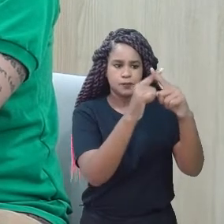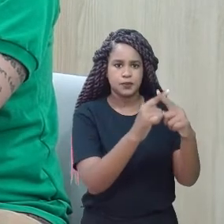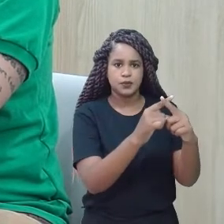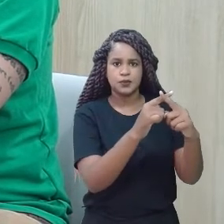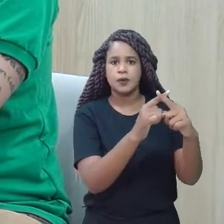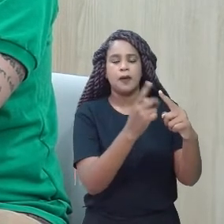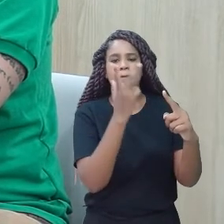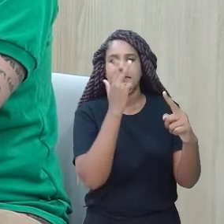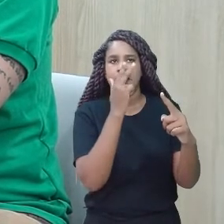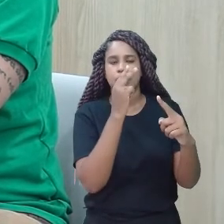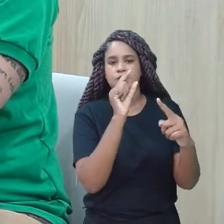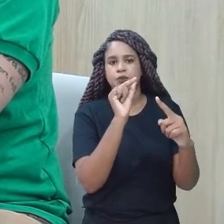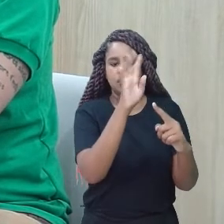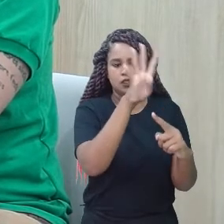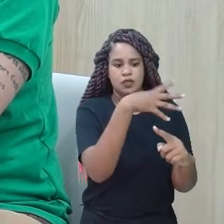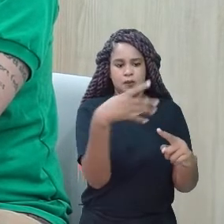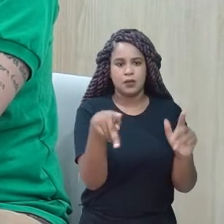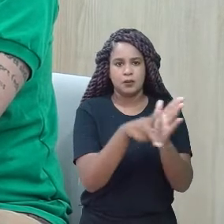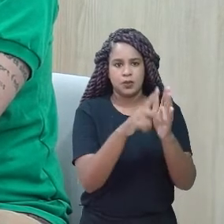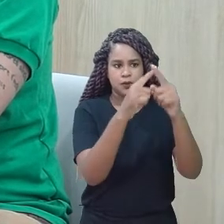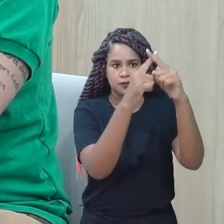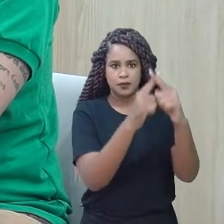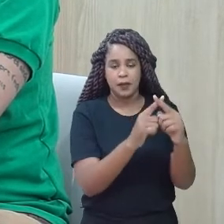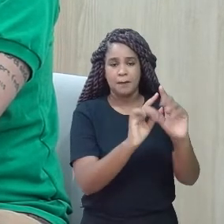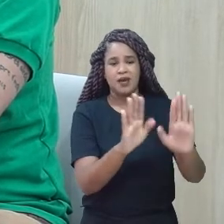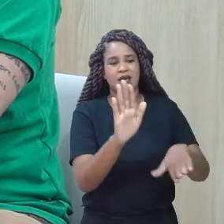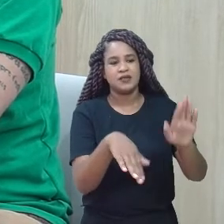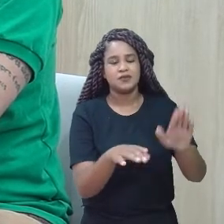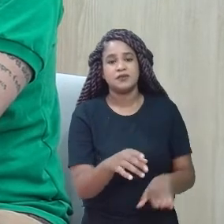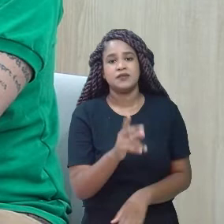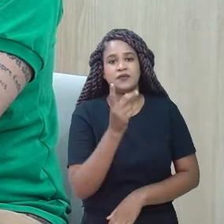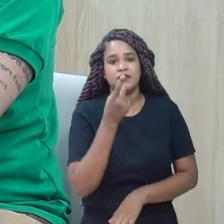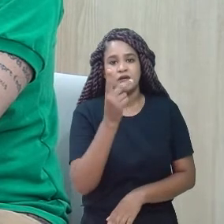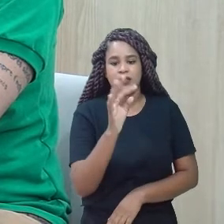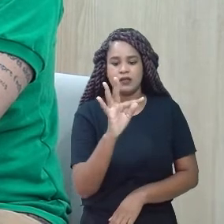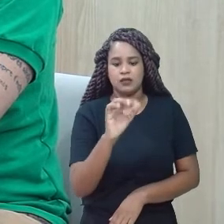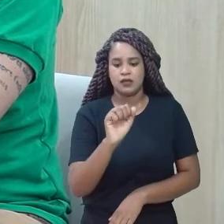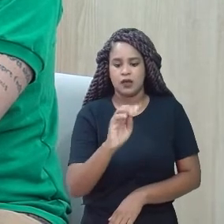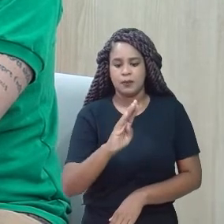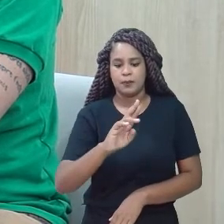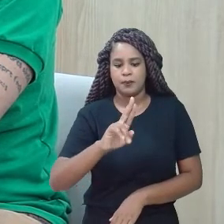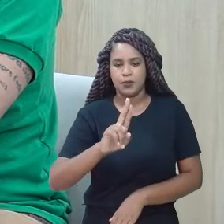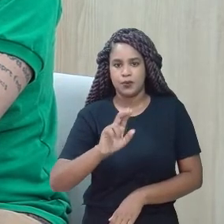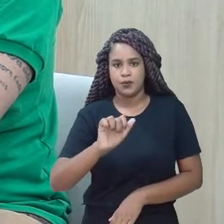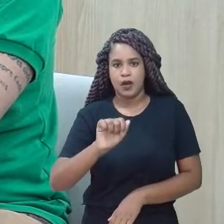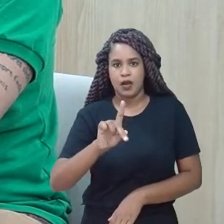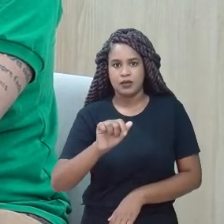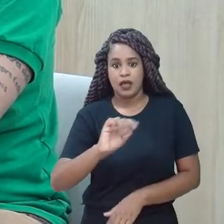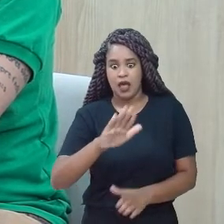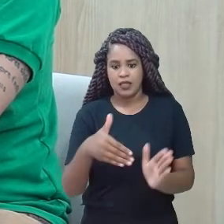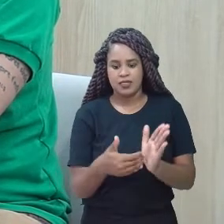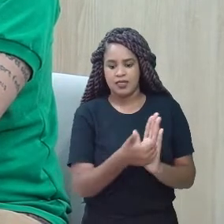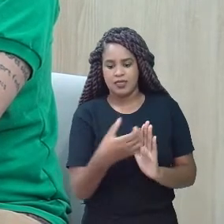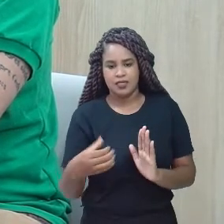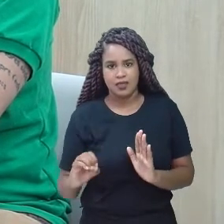fosse a tabuada de um número. Só que a gente muitas vezes fala tabuada até 10, né? Então nesse caso aí ela falou lá, né? Os múltiplos